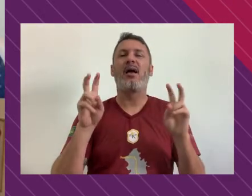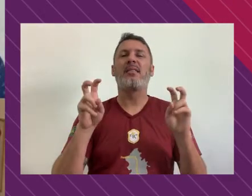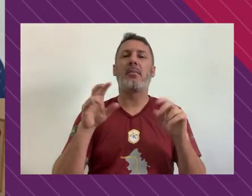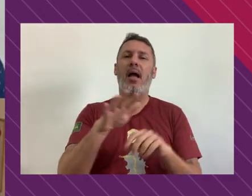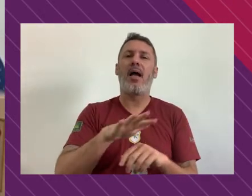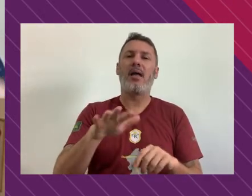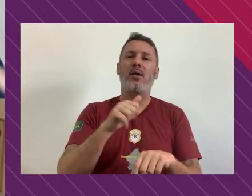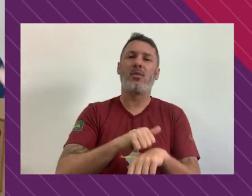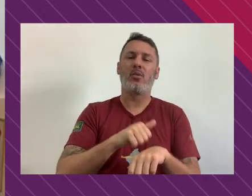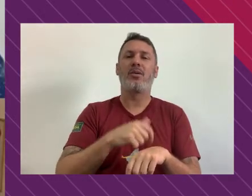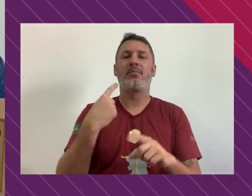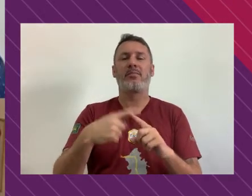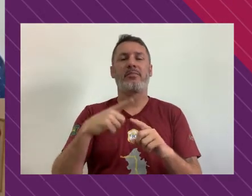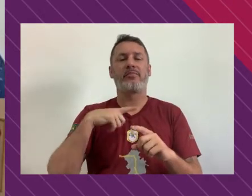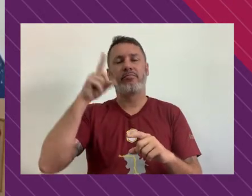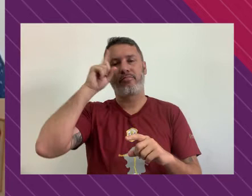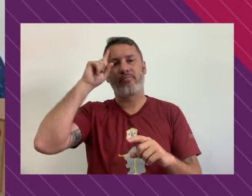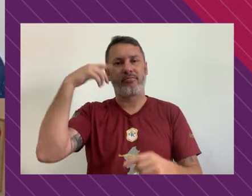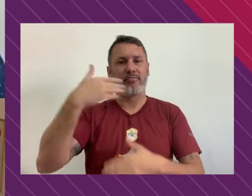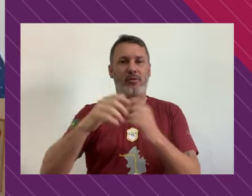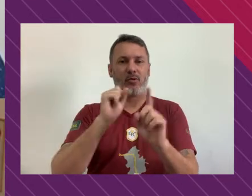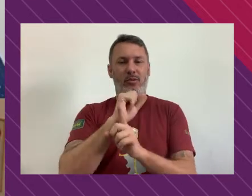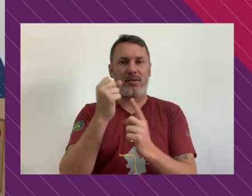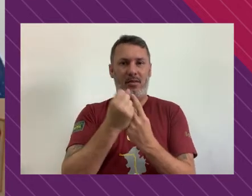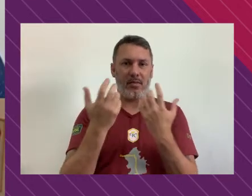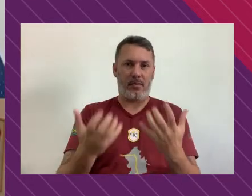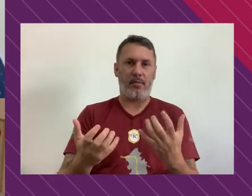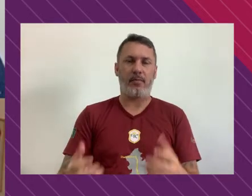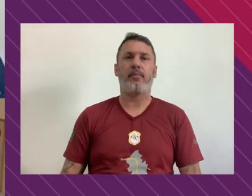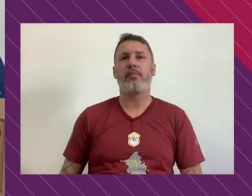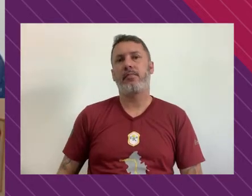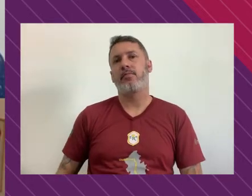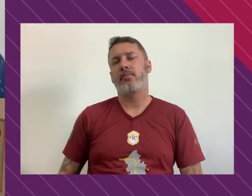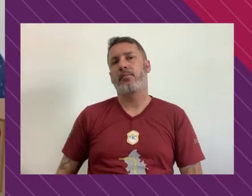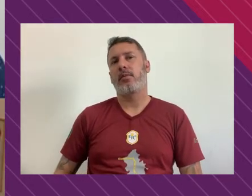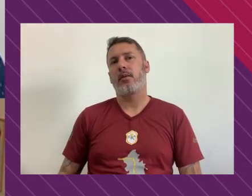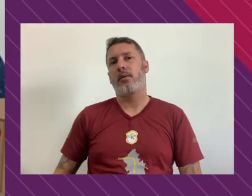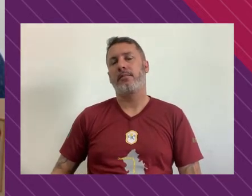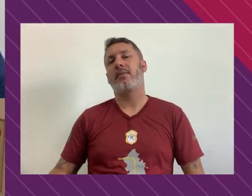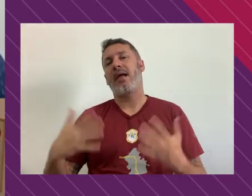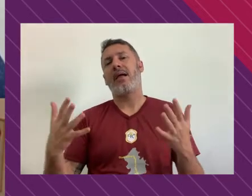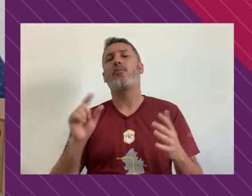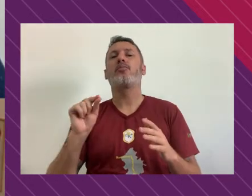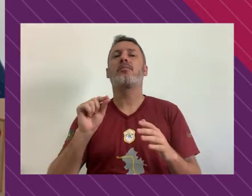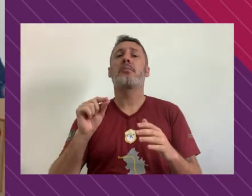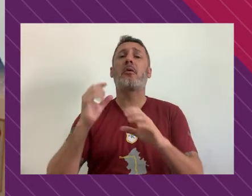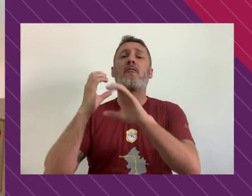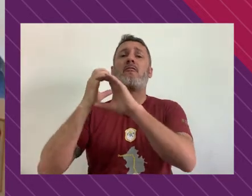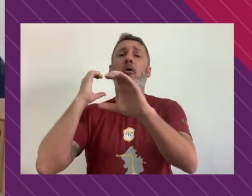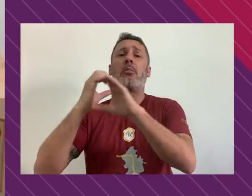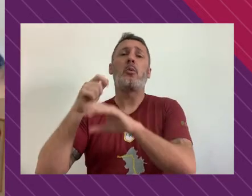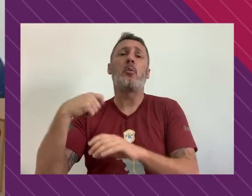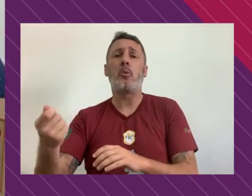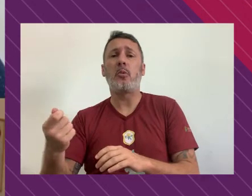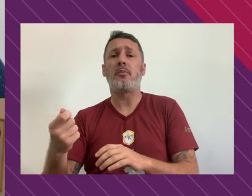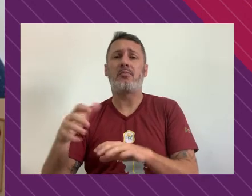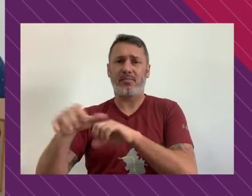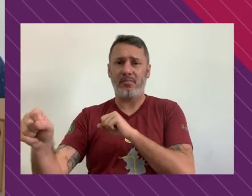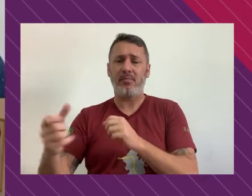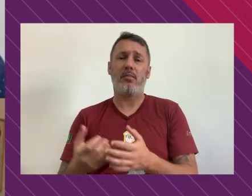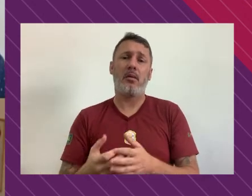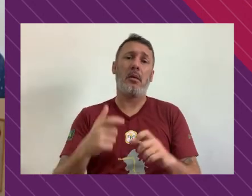áreas tecnológicas. A gente vê aí a área de TI, ciências de dados, né, enfim, as áreas das engenharias como áreas em